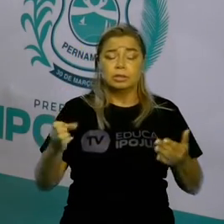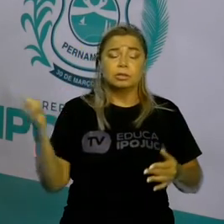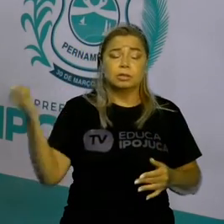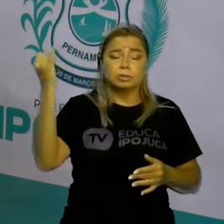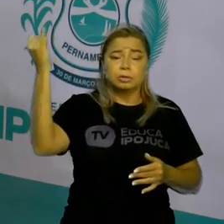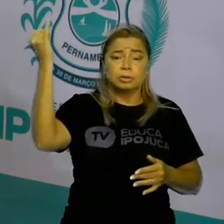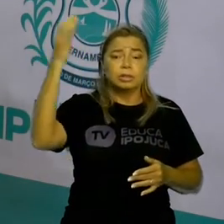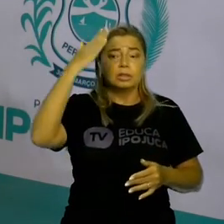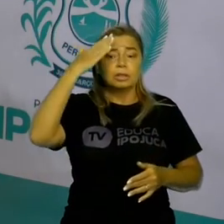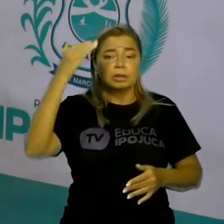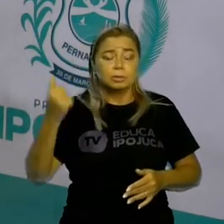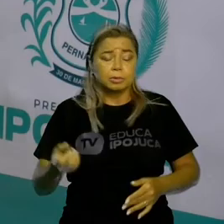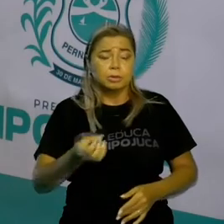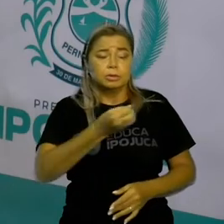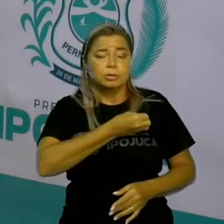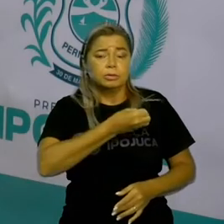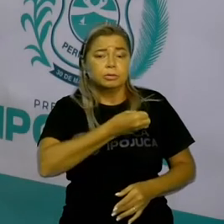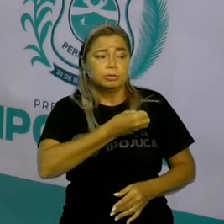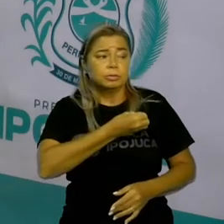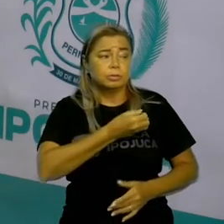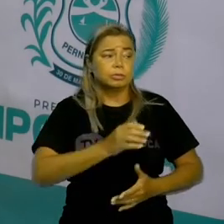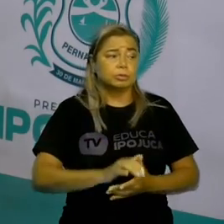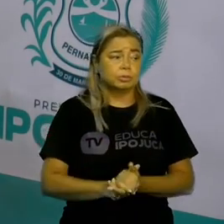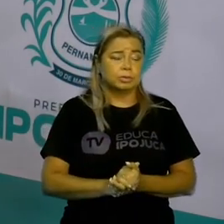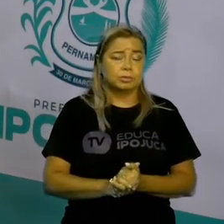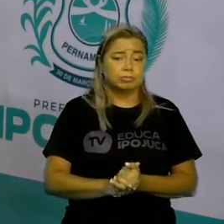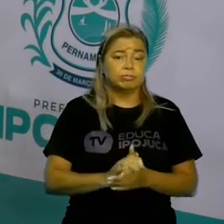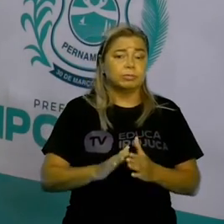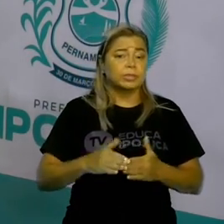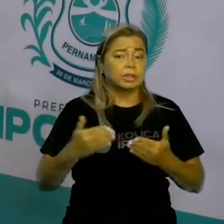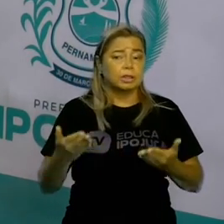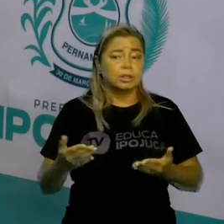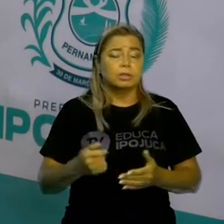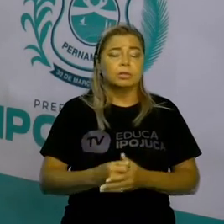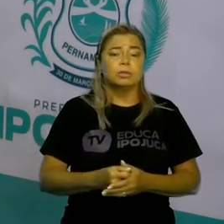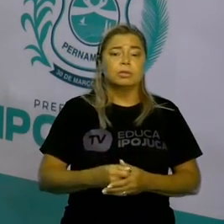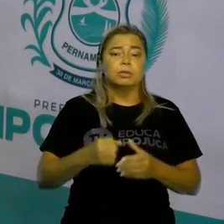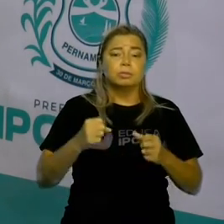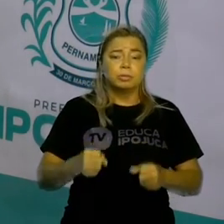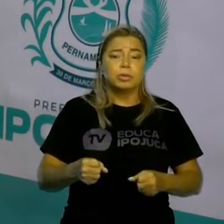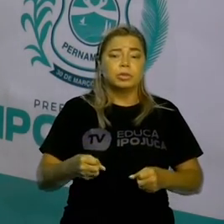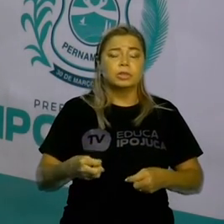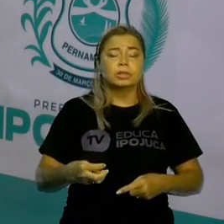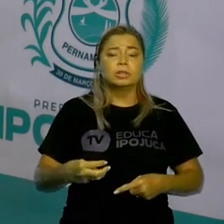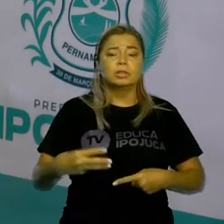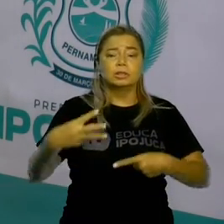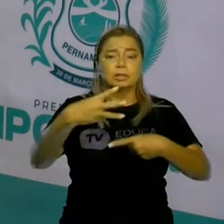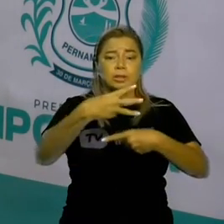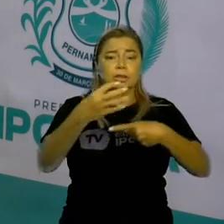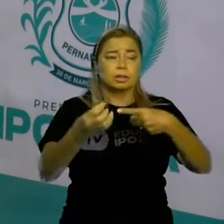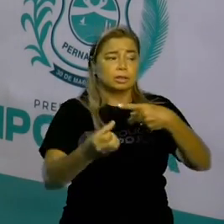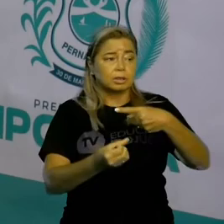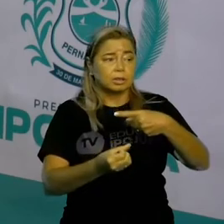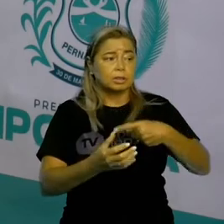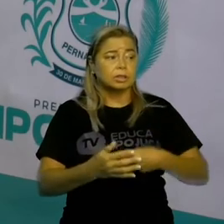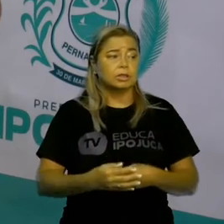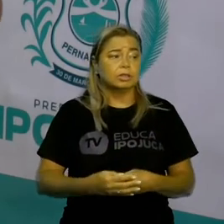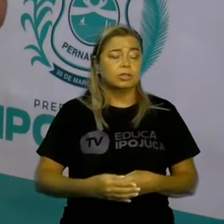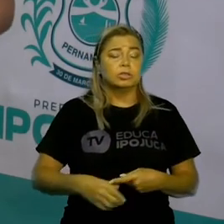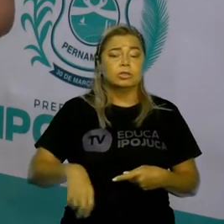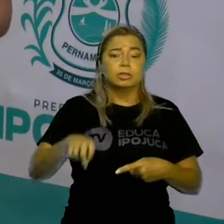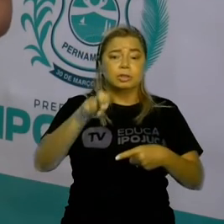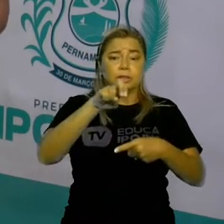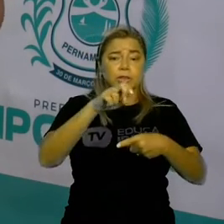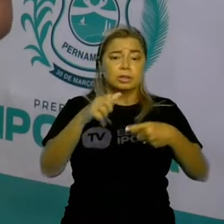aí, isso acontece com 3 sextos, que também vai ser equivalente a 5 décimos, vai ser equivalente